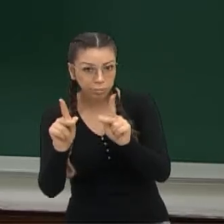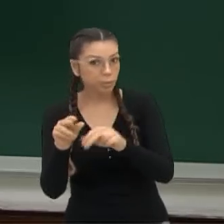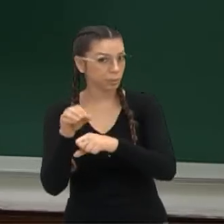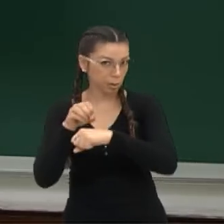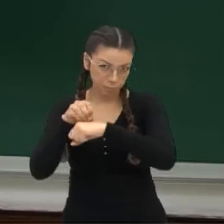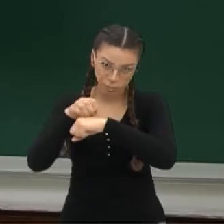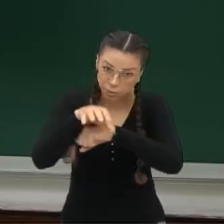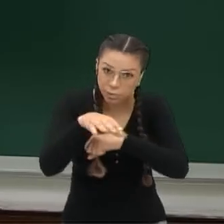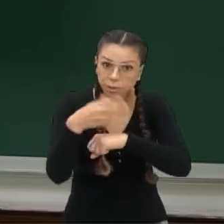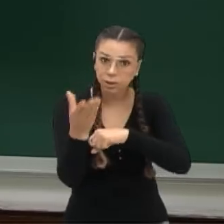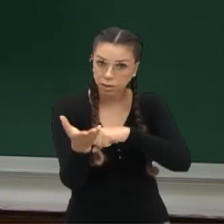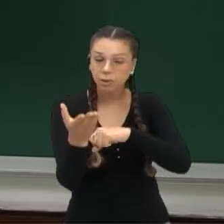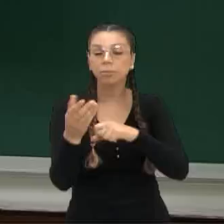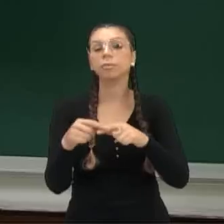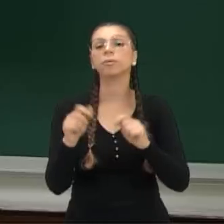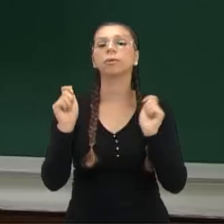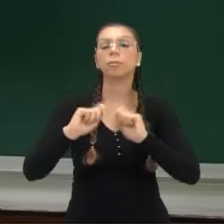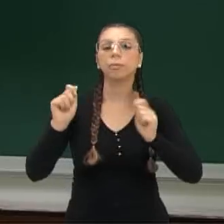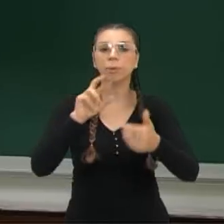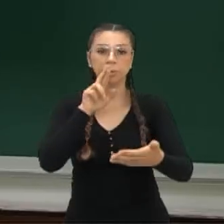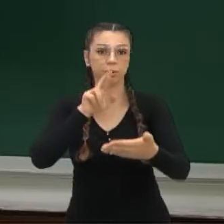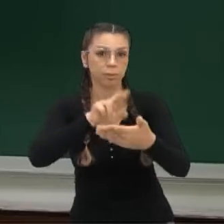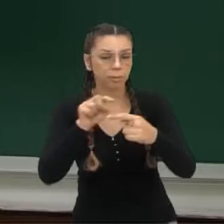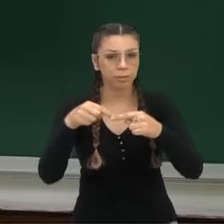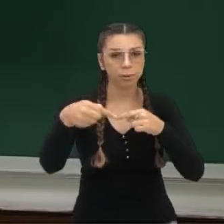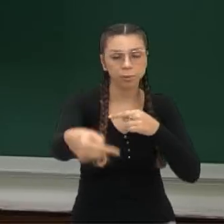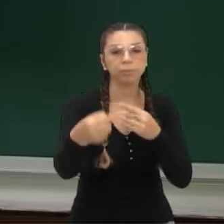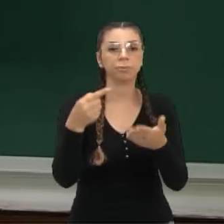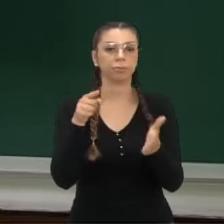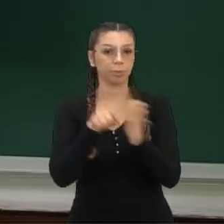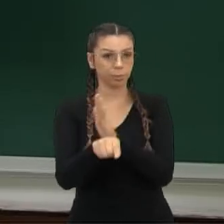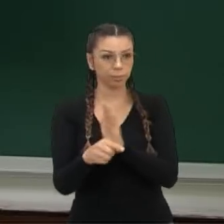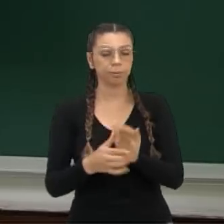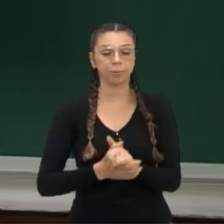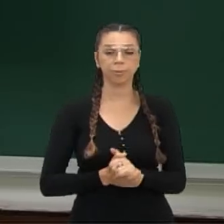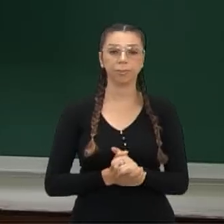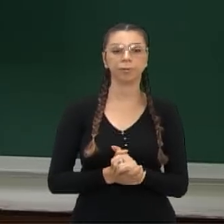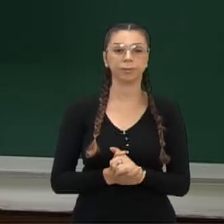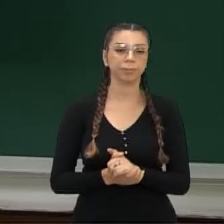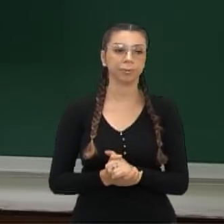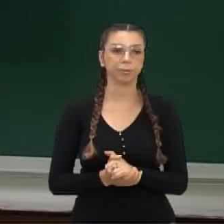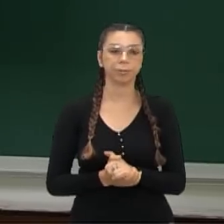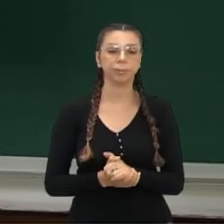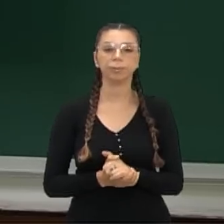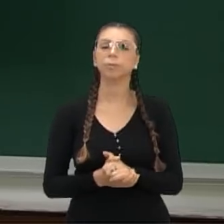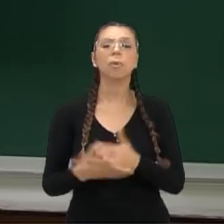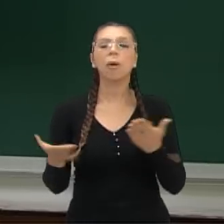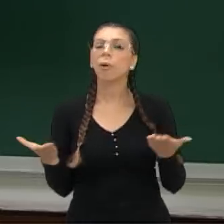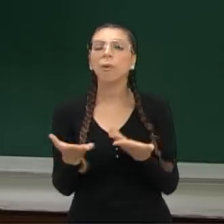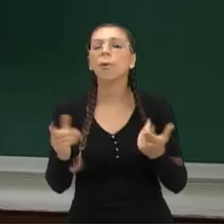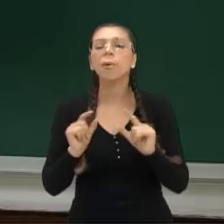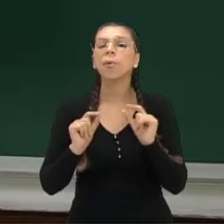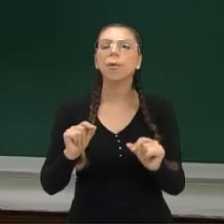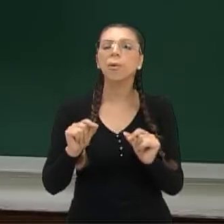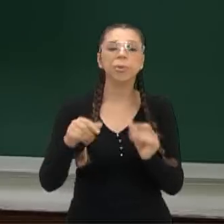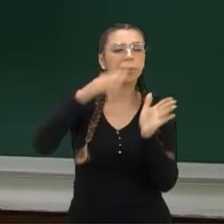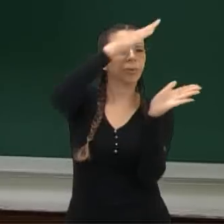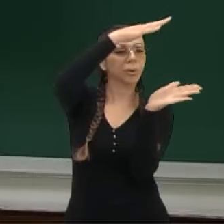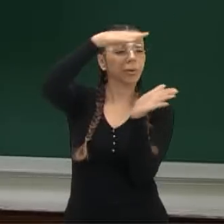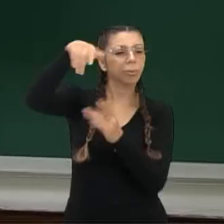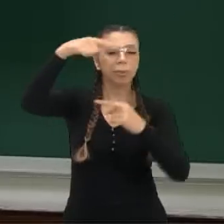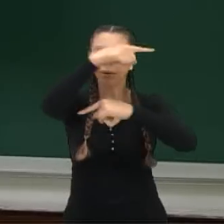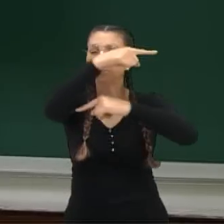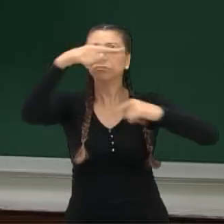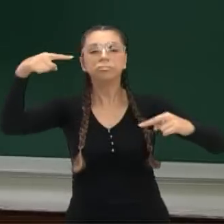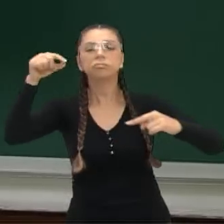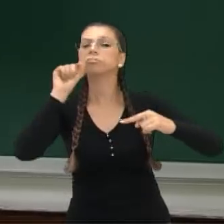dando umas dicas aí para vocês poderem responder as próximas perguntas. Agora, paralelogramo. O que define